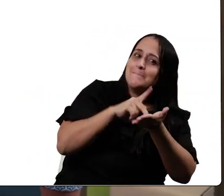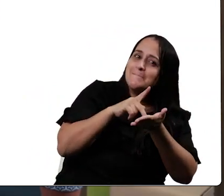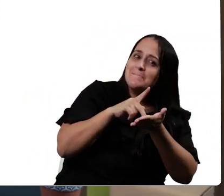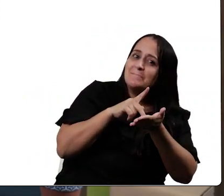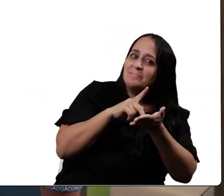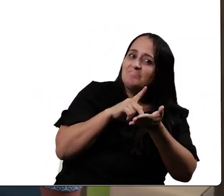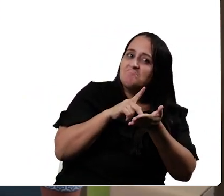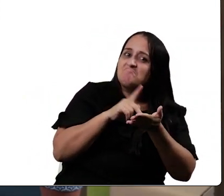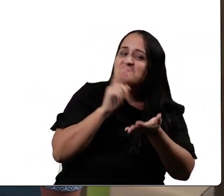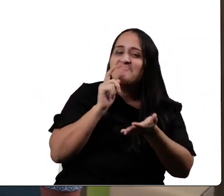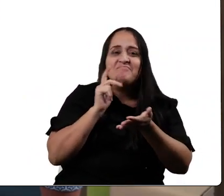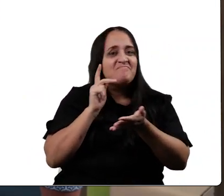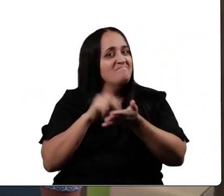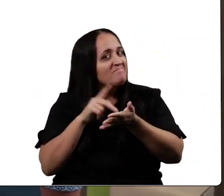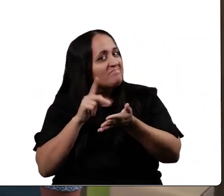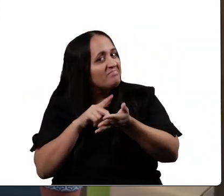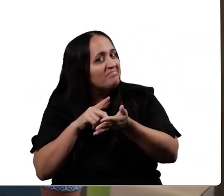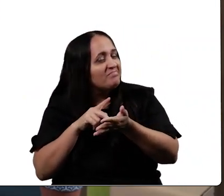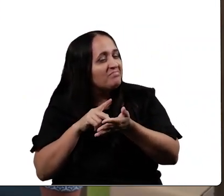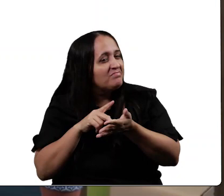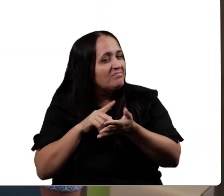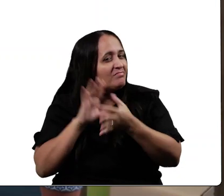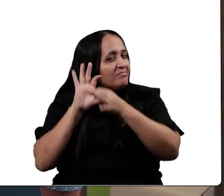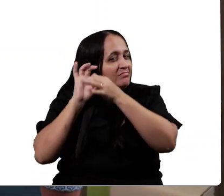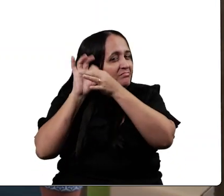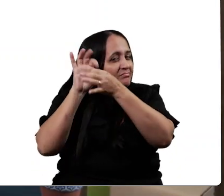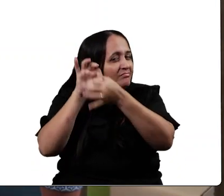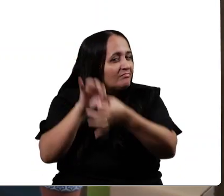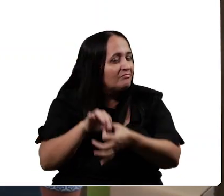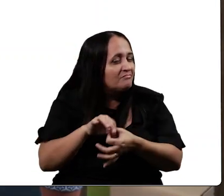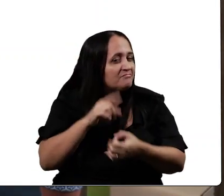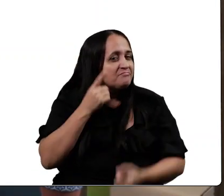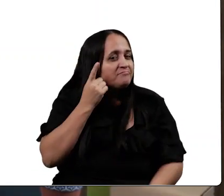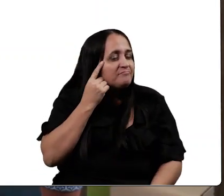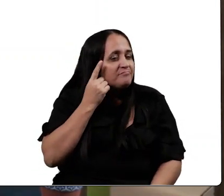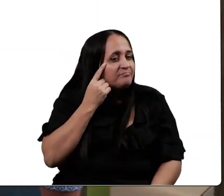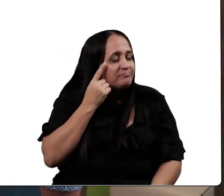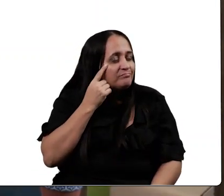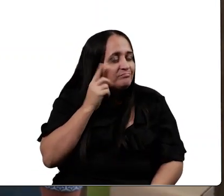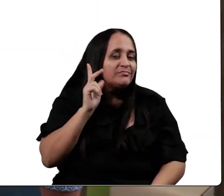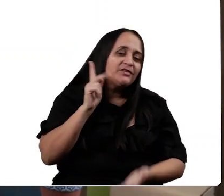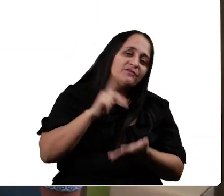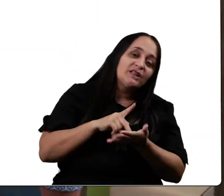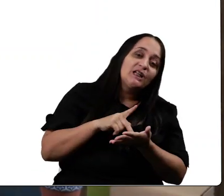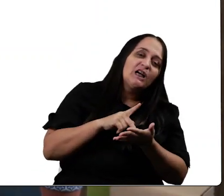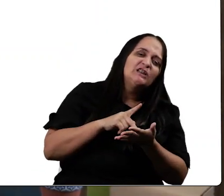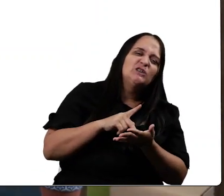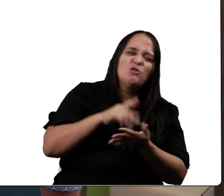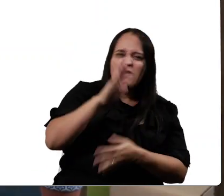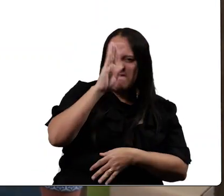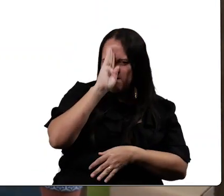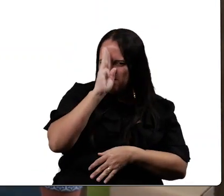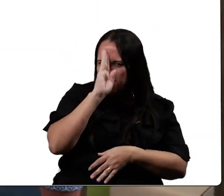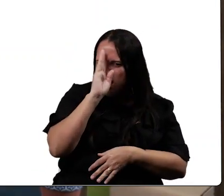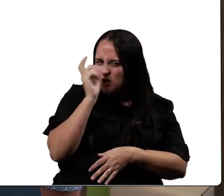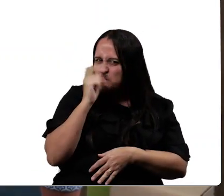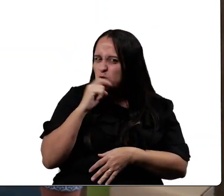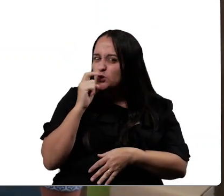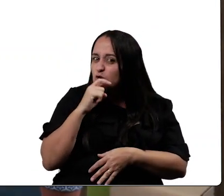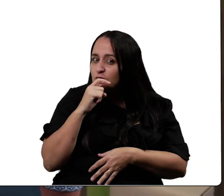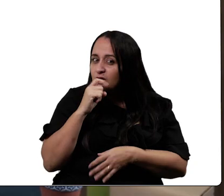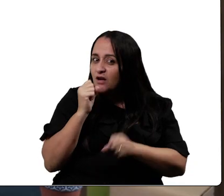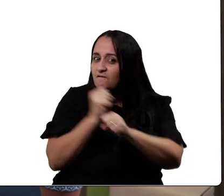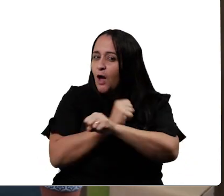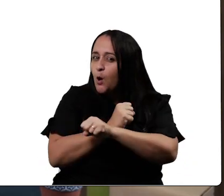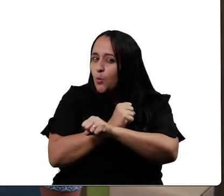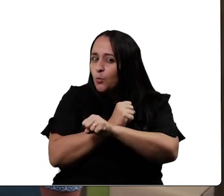fato ocorreu mesmo? Deu para você entender o contexto? É verdade ou é mentira? É fato ou é